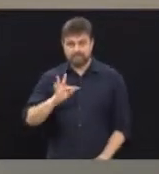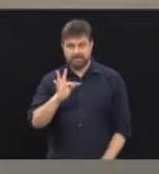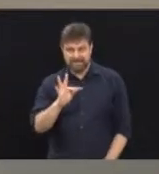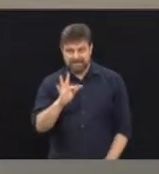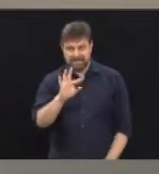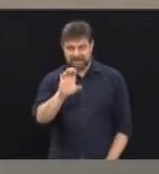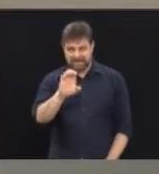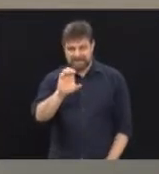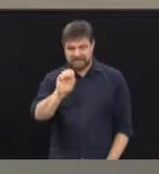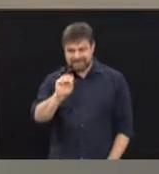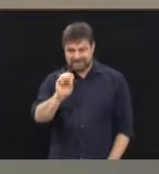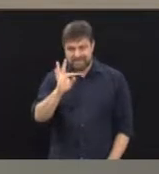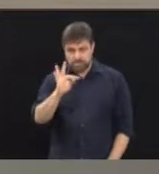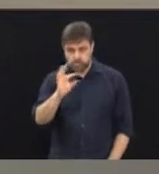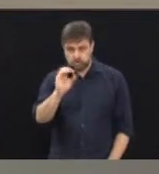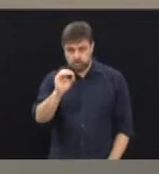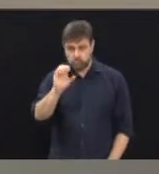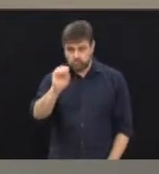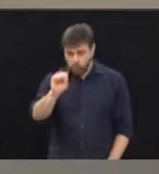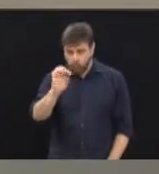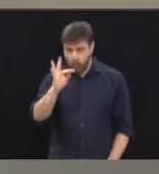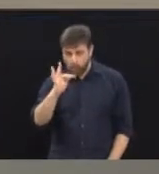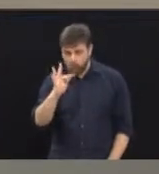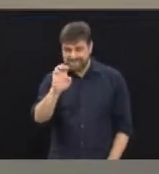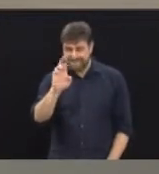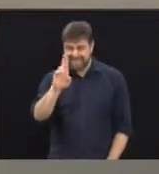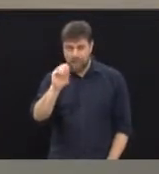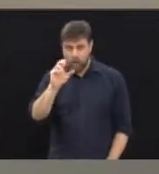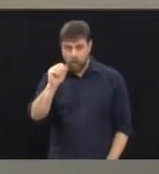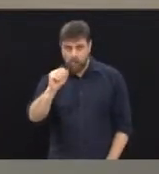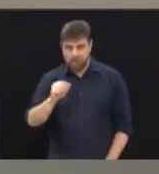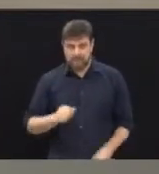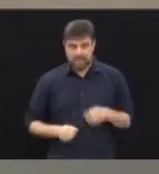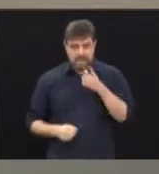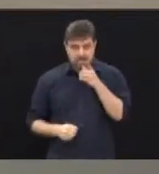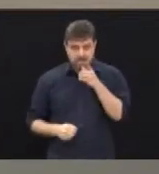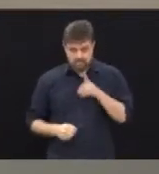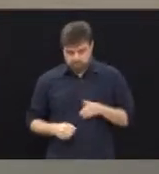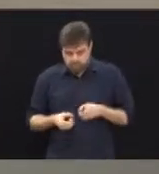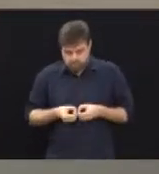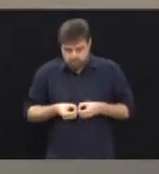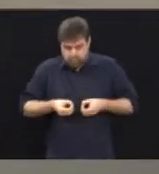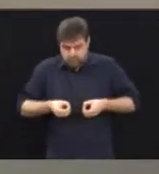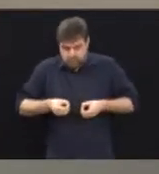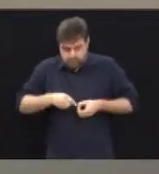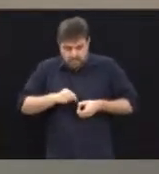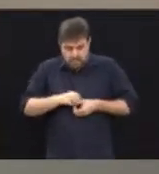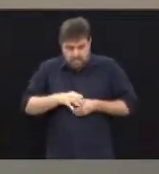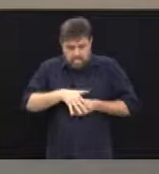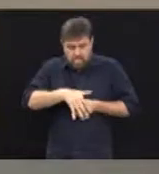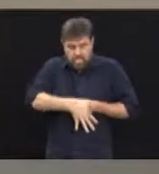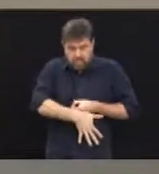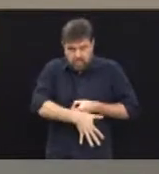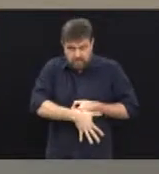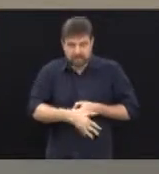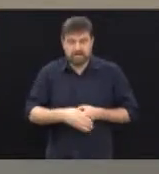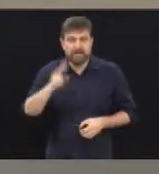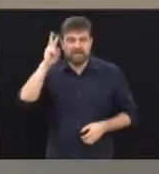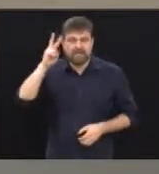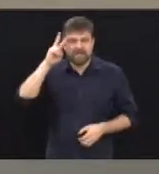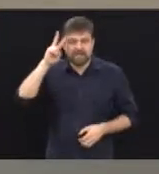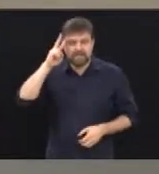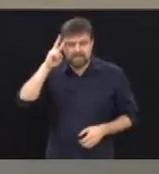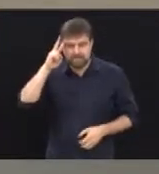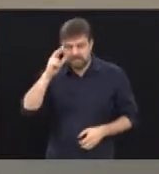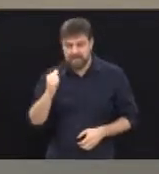testosterona, que é o hormônio produzido nos homens, principalmente através dos testículos. Sim. Mas lembra que eu falei daquela